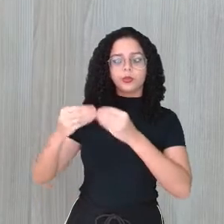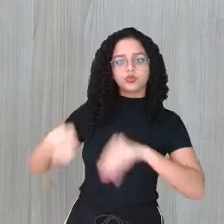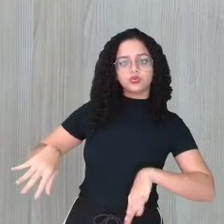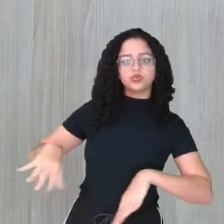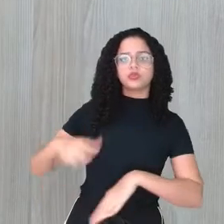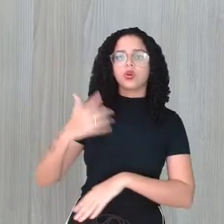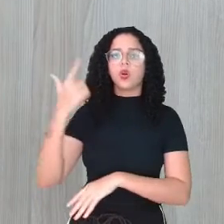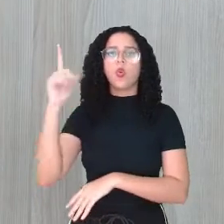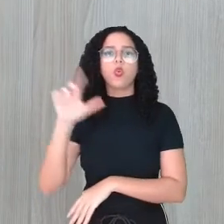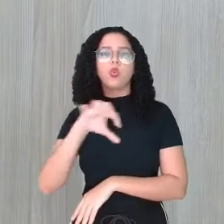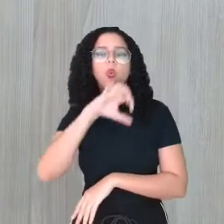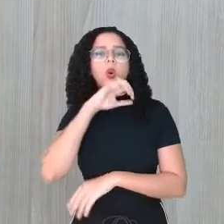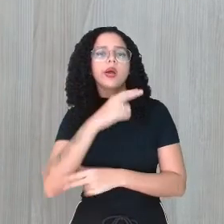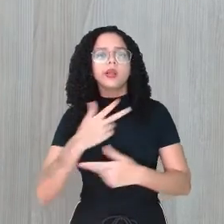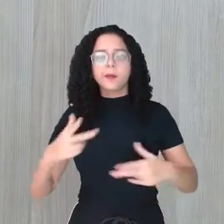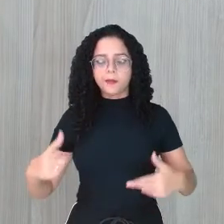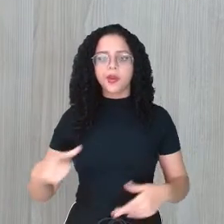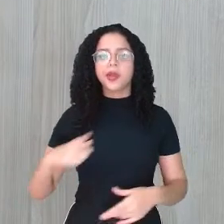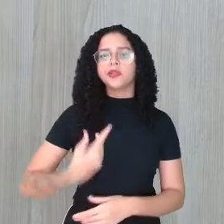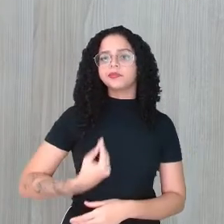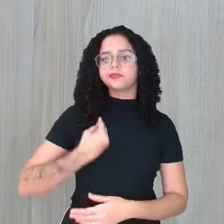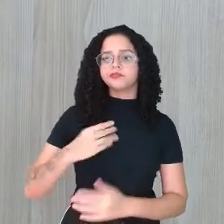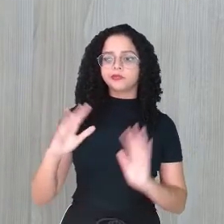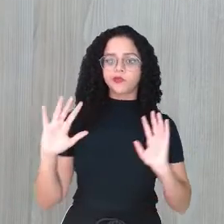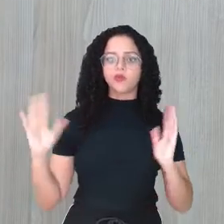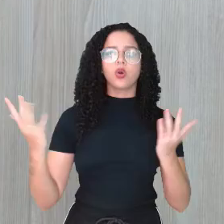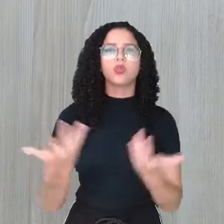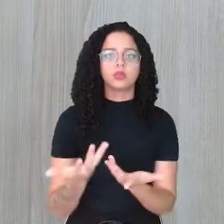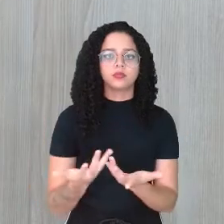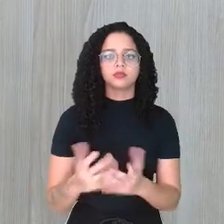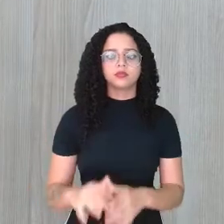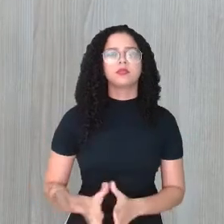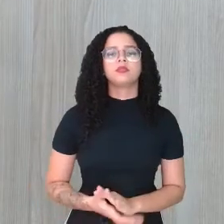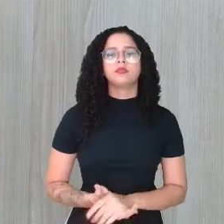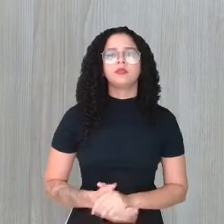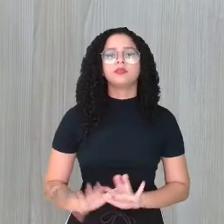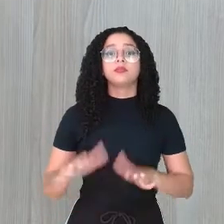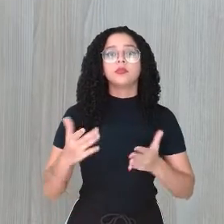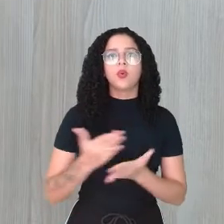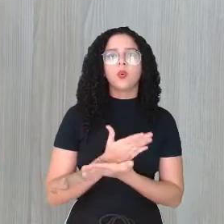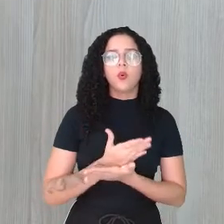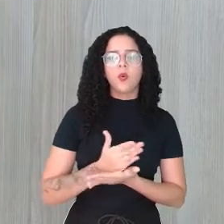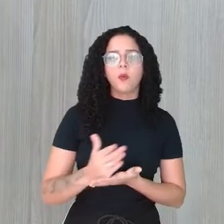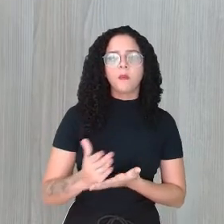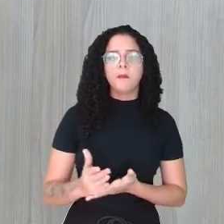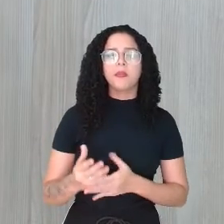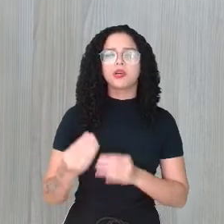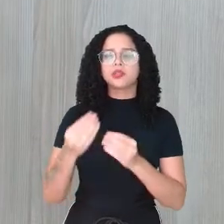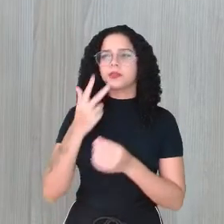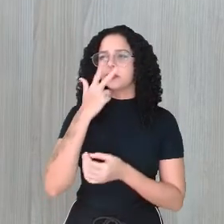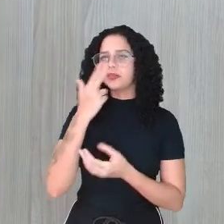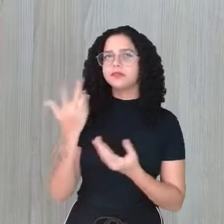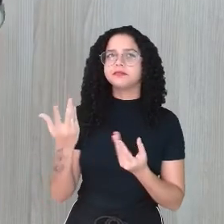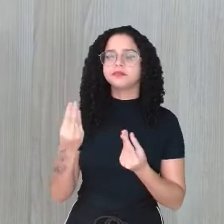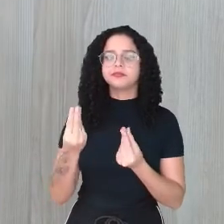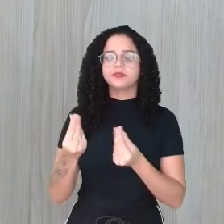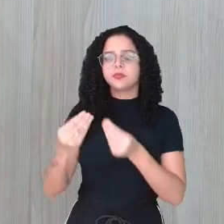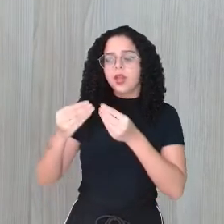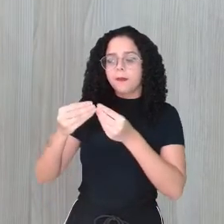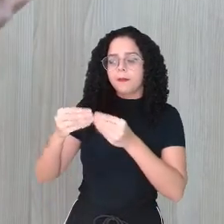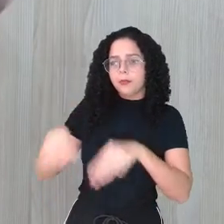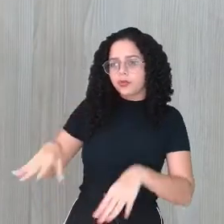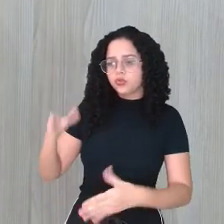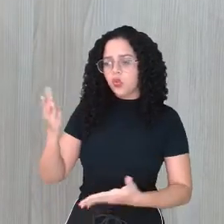vivos que estão ali no entorno. Então, isso já começa a prejudicar aí o